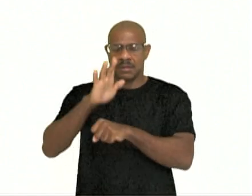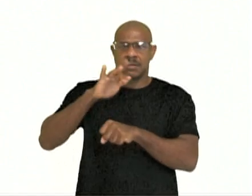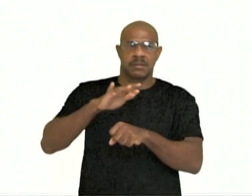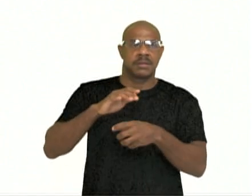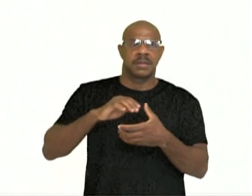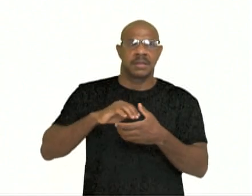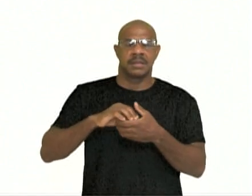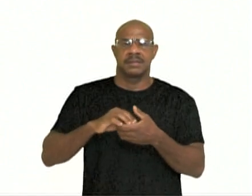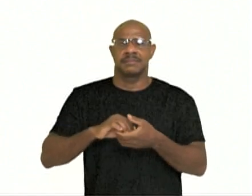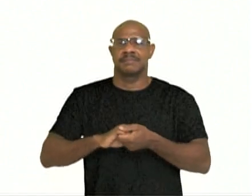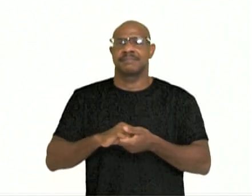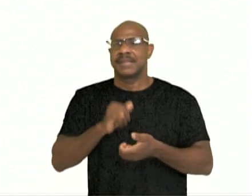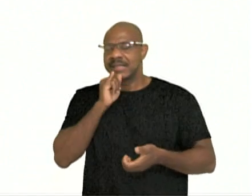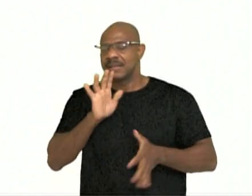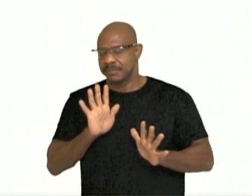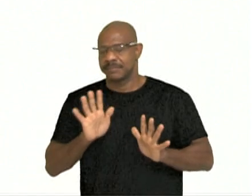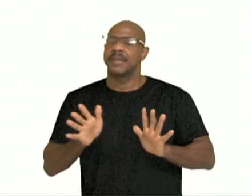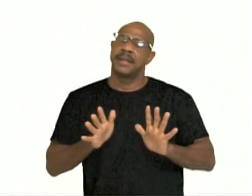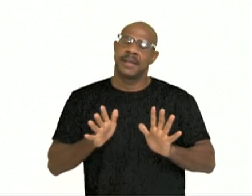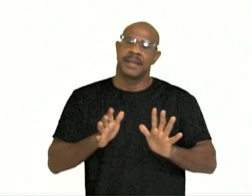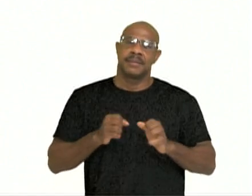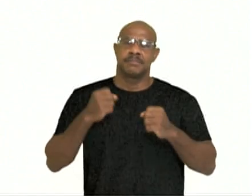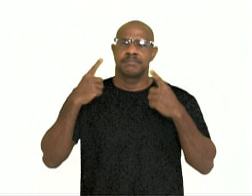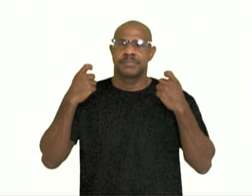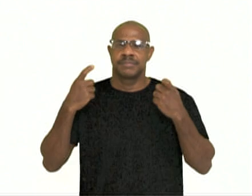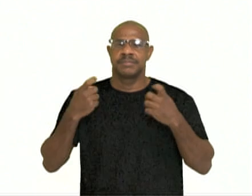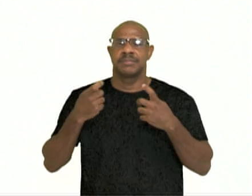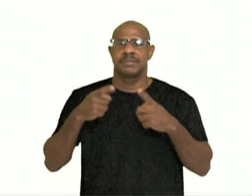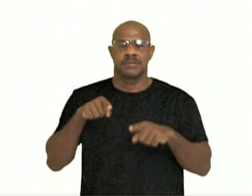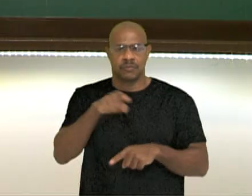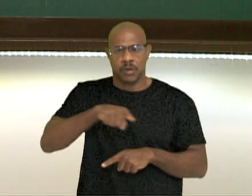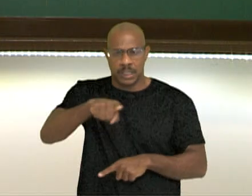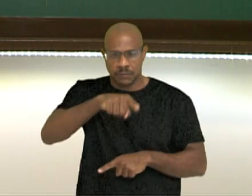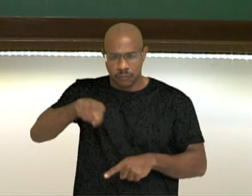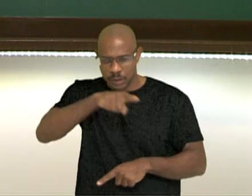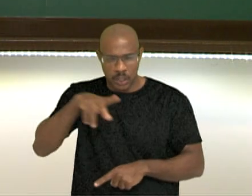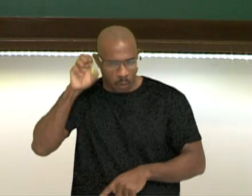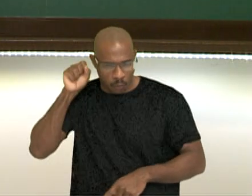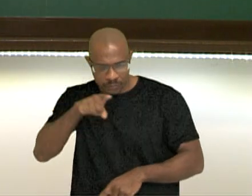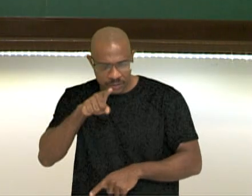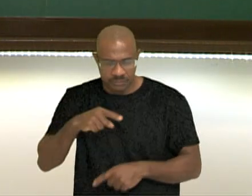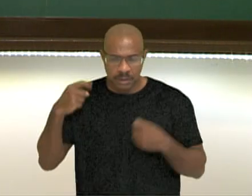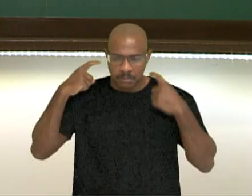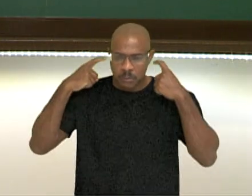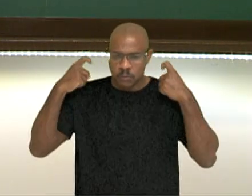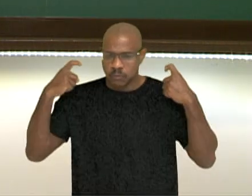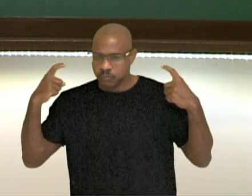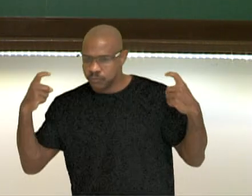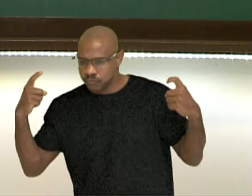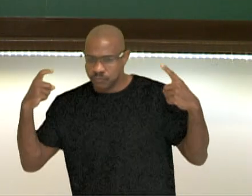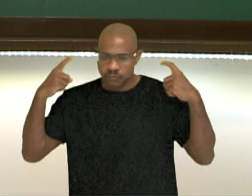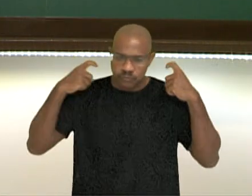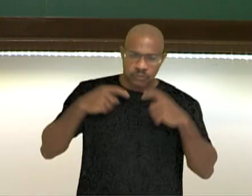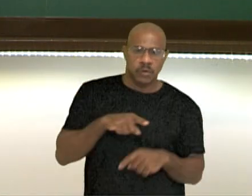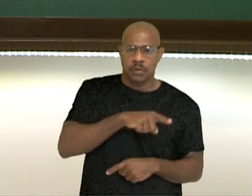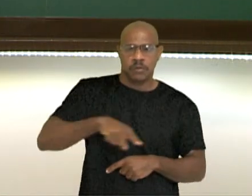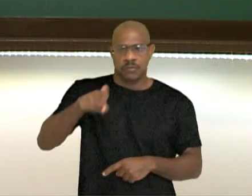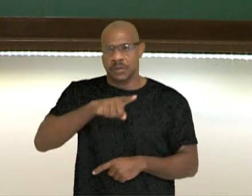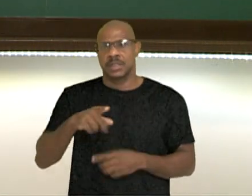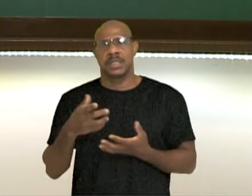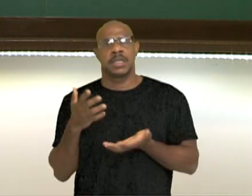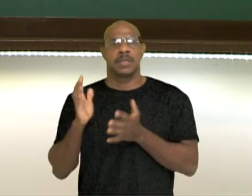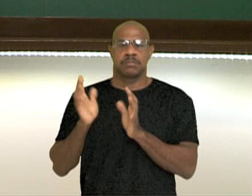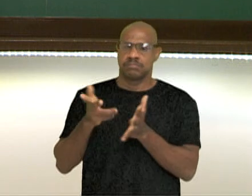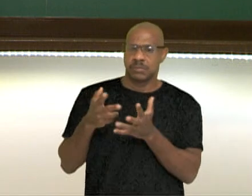da minha voz estão chegando até vocês nesse momento, a partir daí das ondas do volume da TV ou do seu celular, do seu